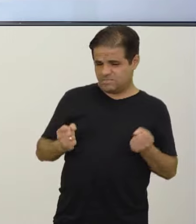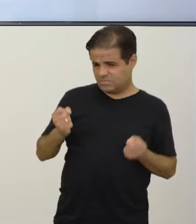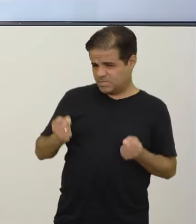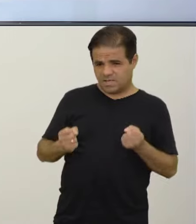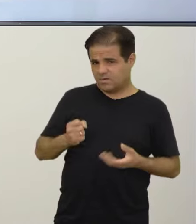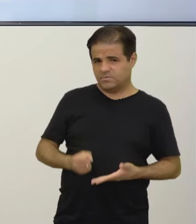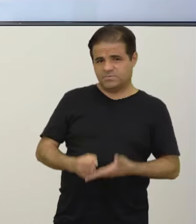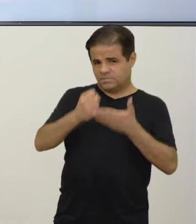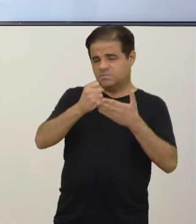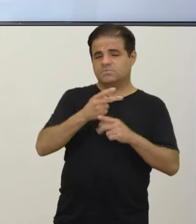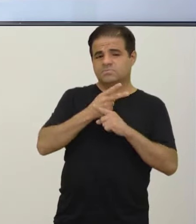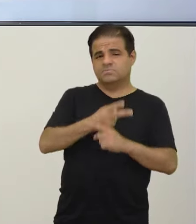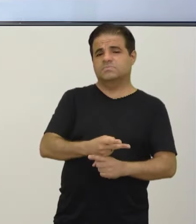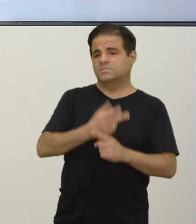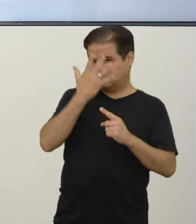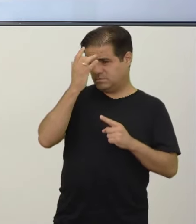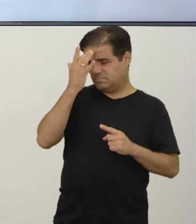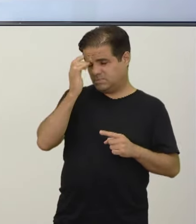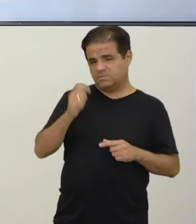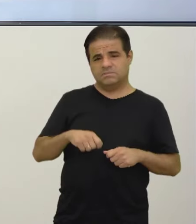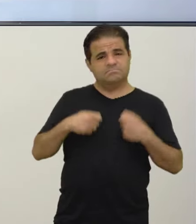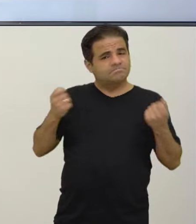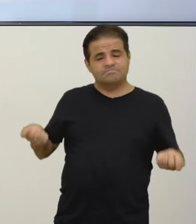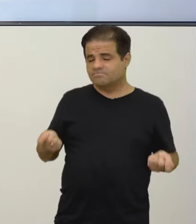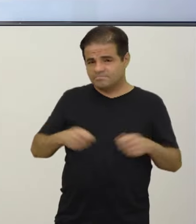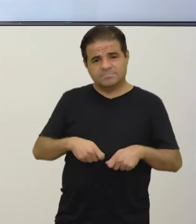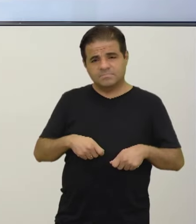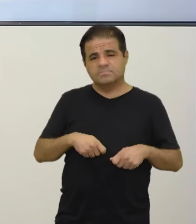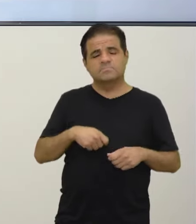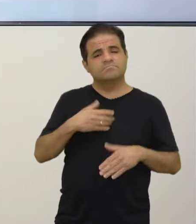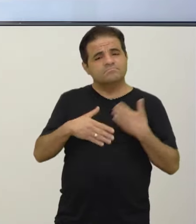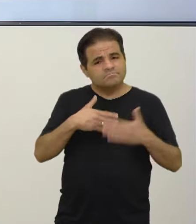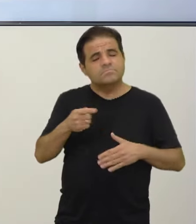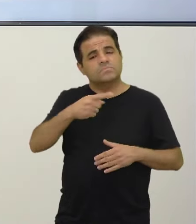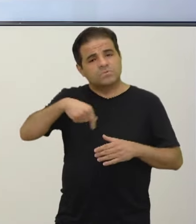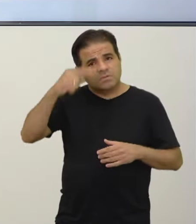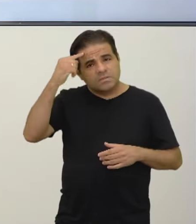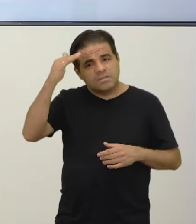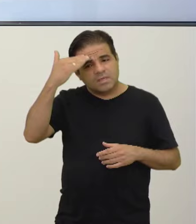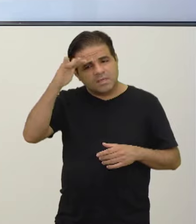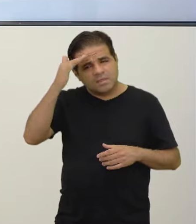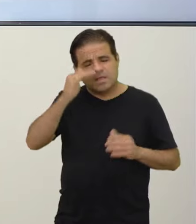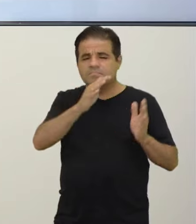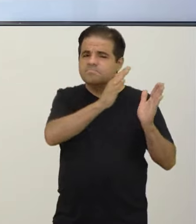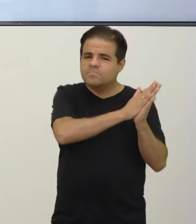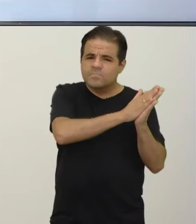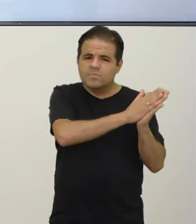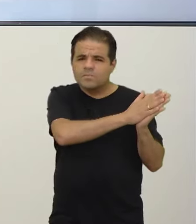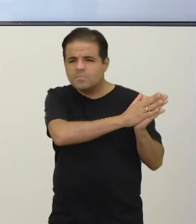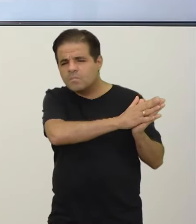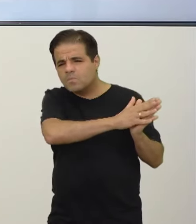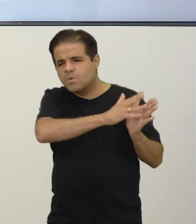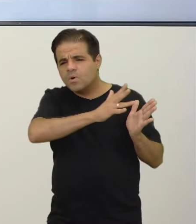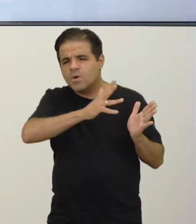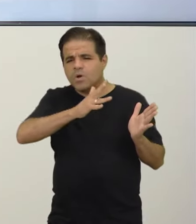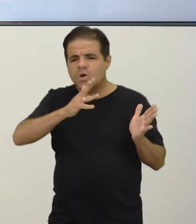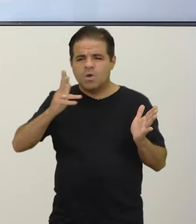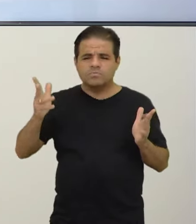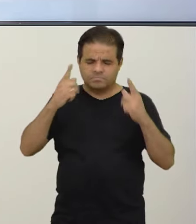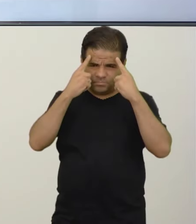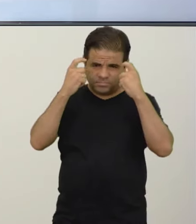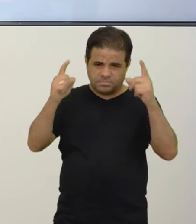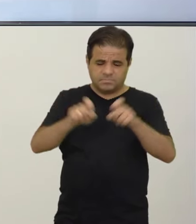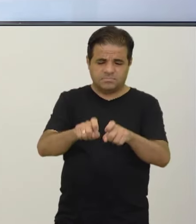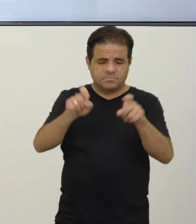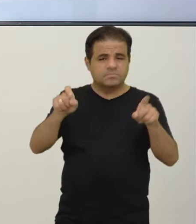ou a gente busca amanhã, enfim. Então, a gente entender que isso se estende a outras coisas. Então, quando a gente fala de violência sexual, a gente